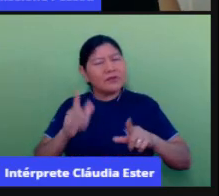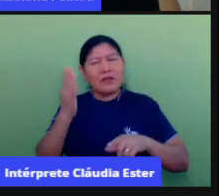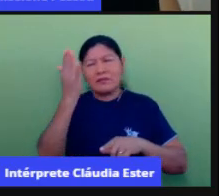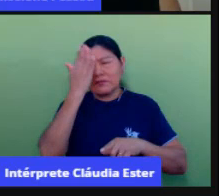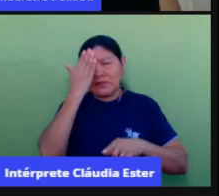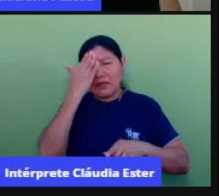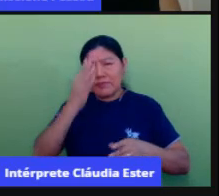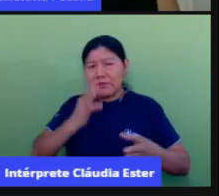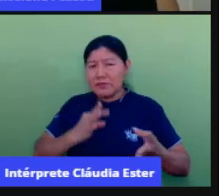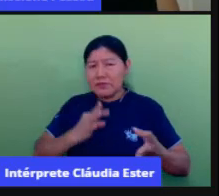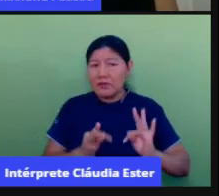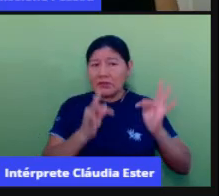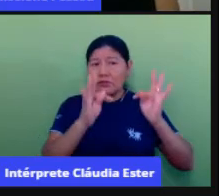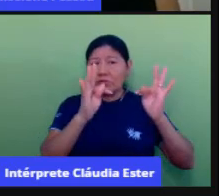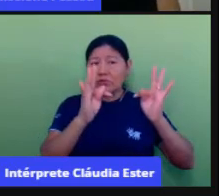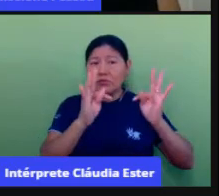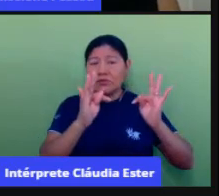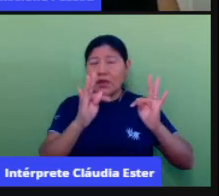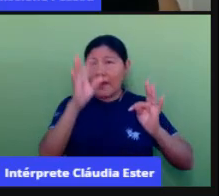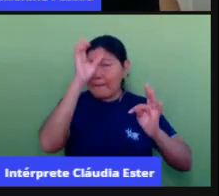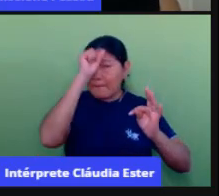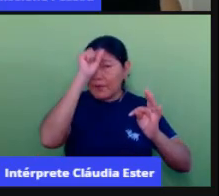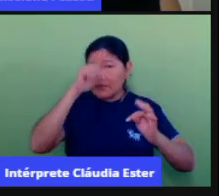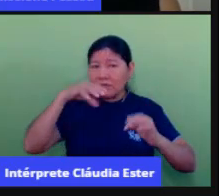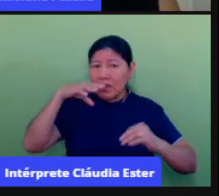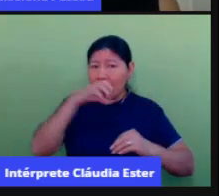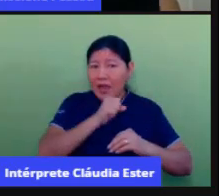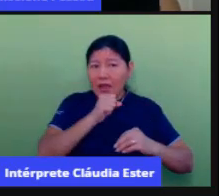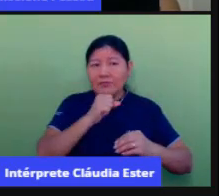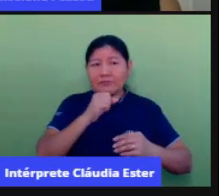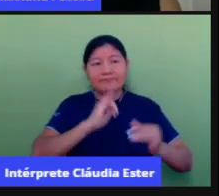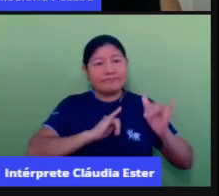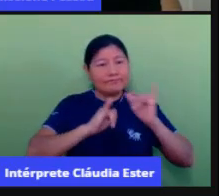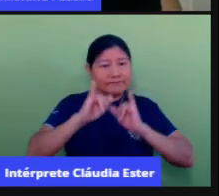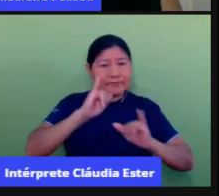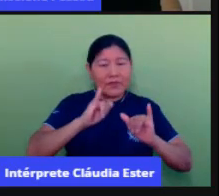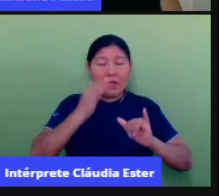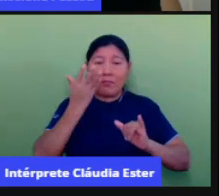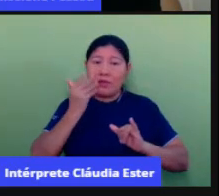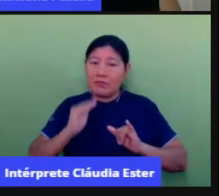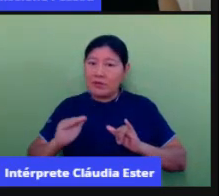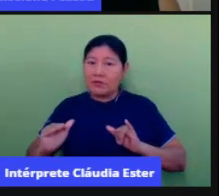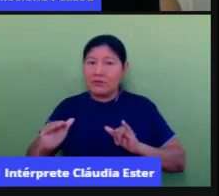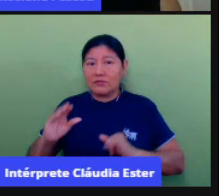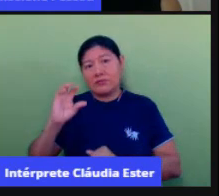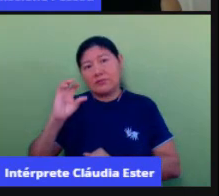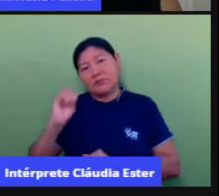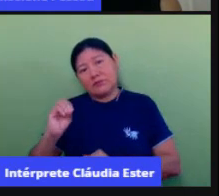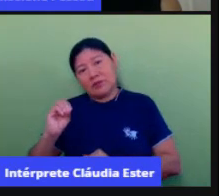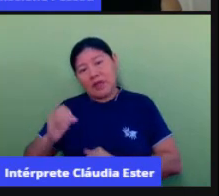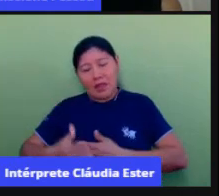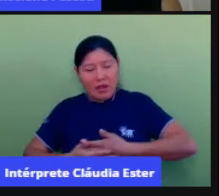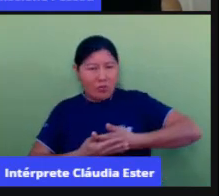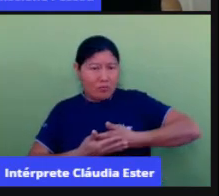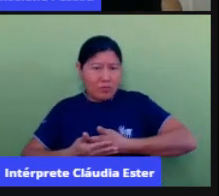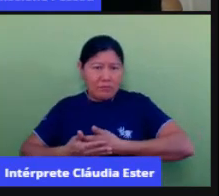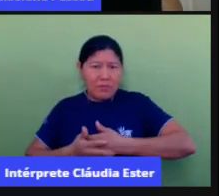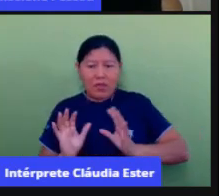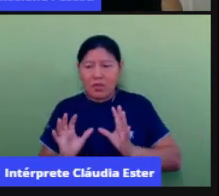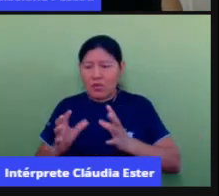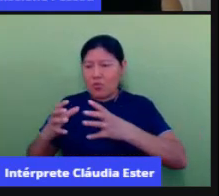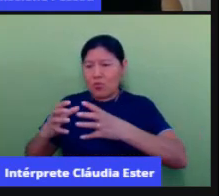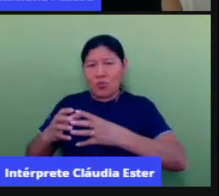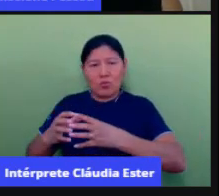melhor que a gente nessas tecnologias da informação. Mas agora, para uma criança lá do grupo 3,